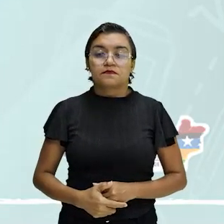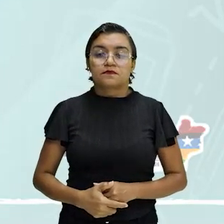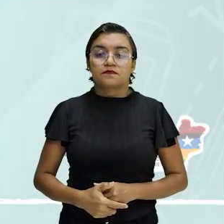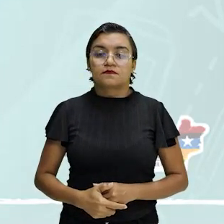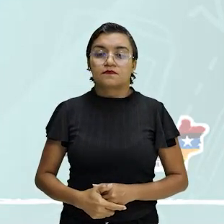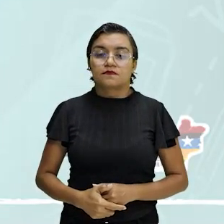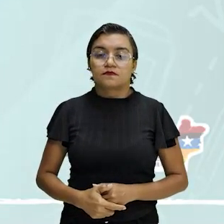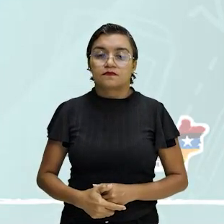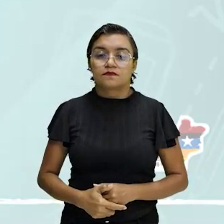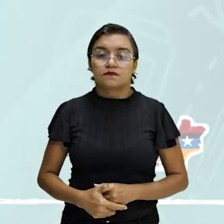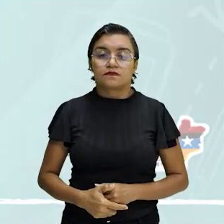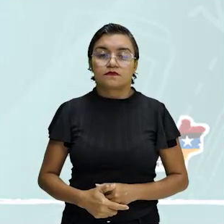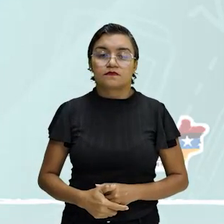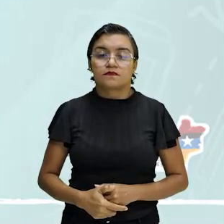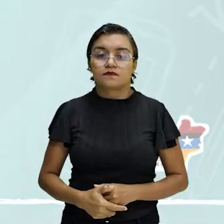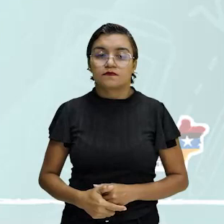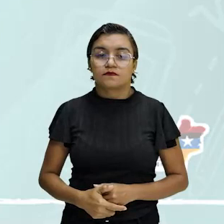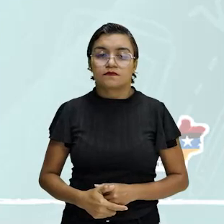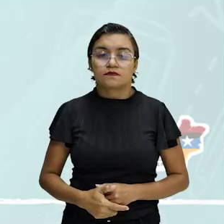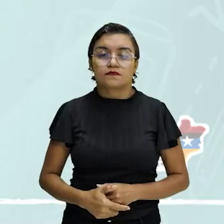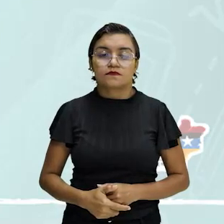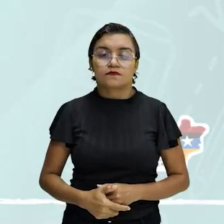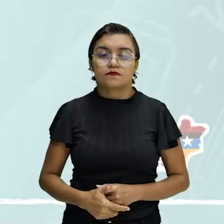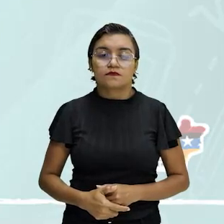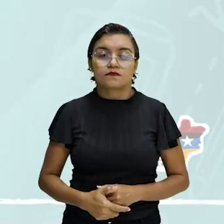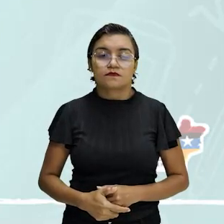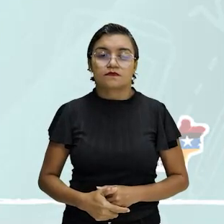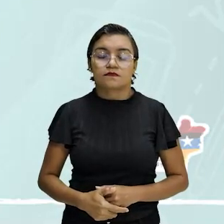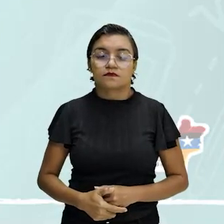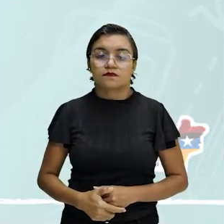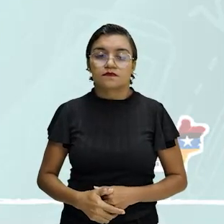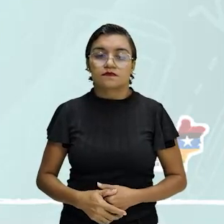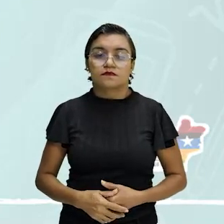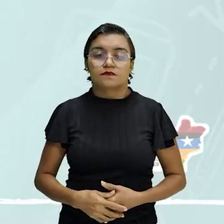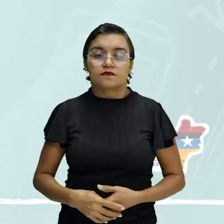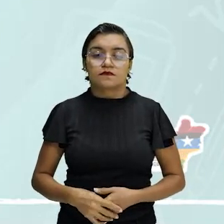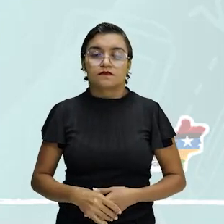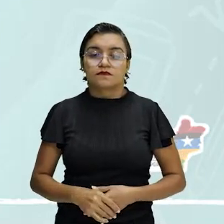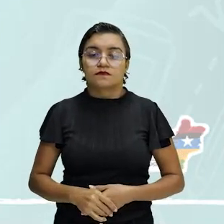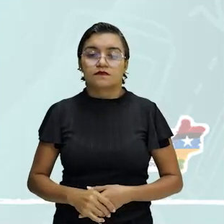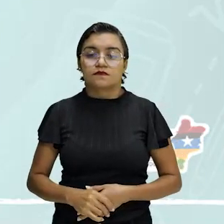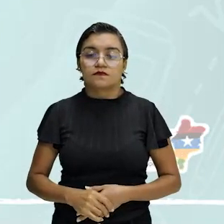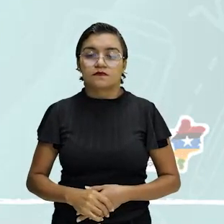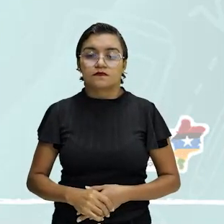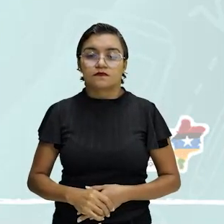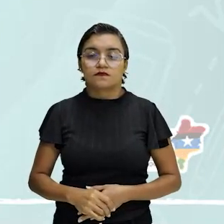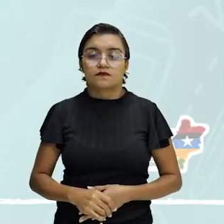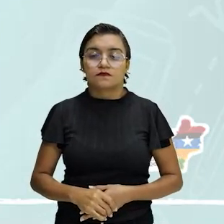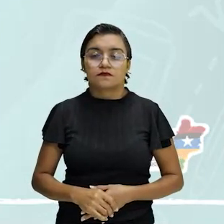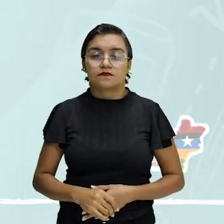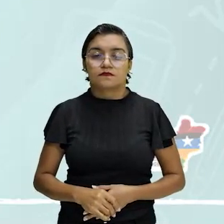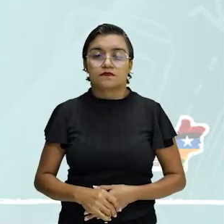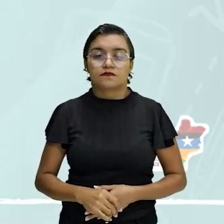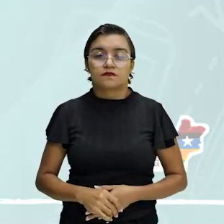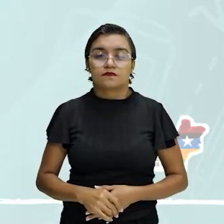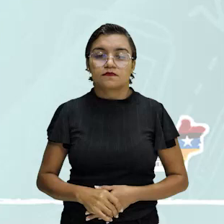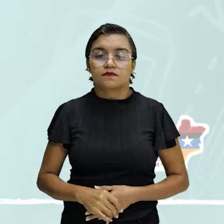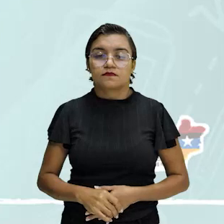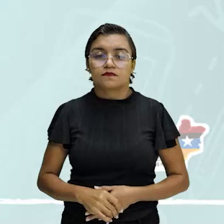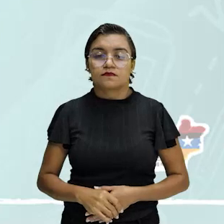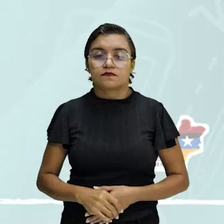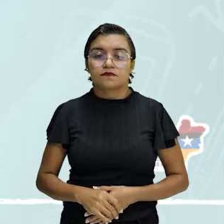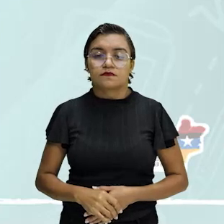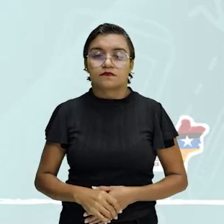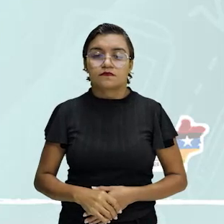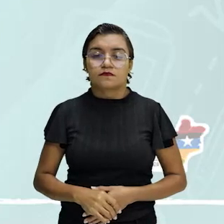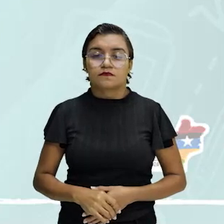de selecionadores. Essa, no entanto, é uma ideia equivocada. É preciso saber quem vai receber seu currículo e se a vaga é realmente